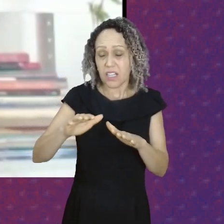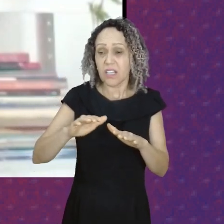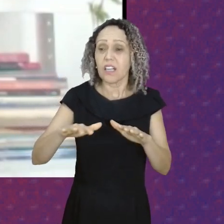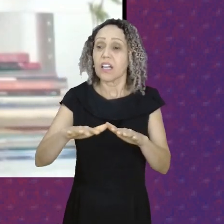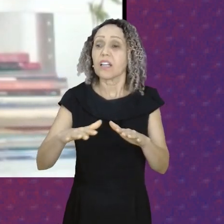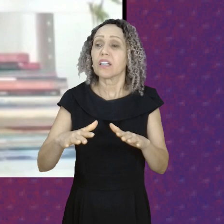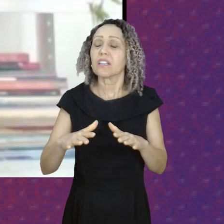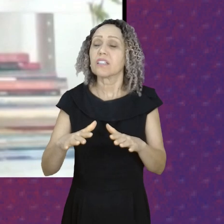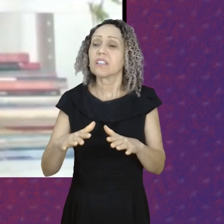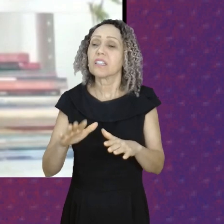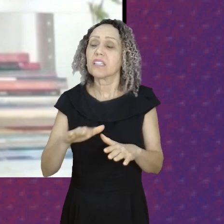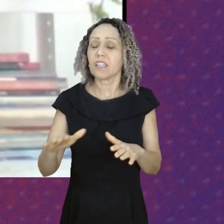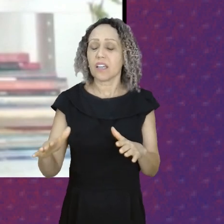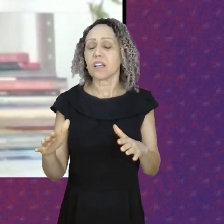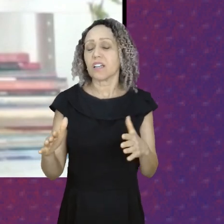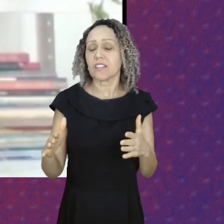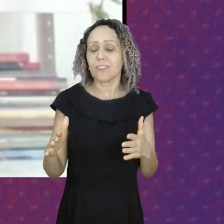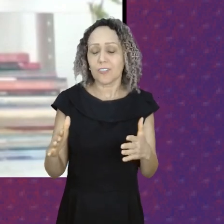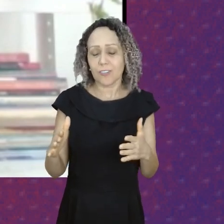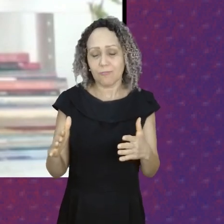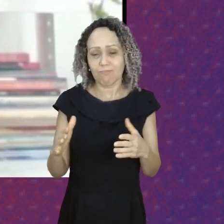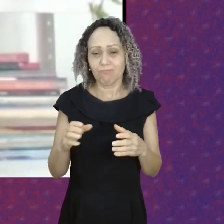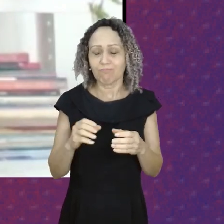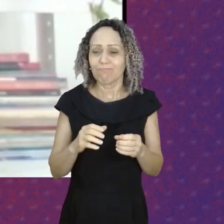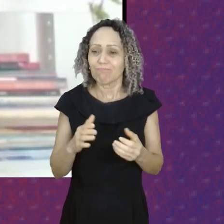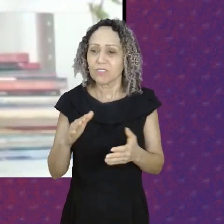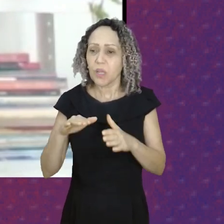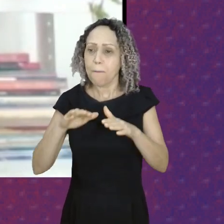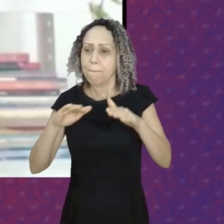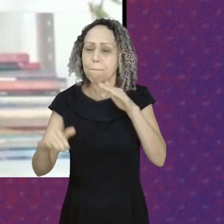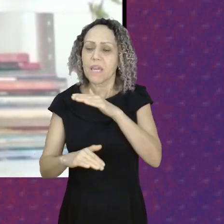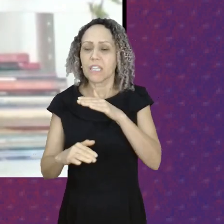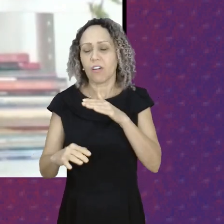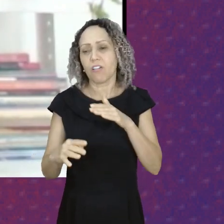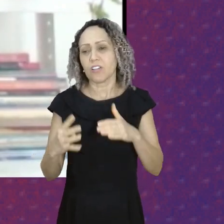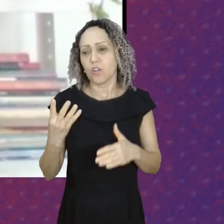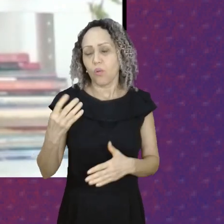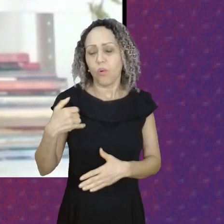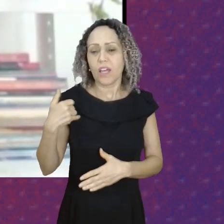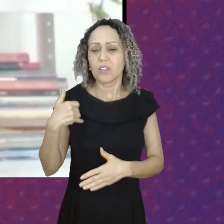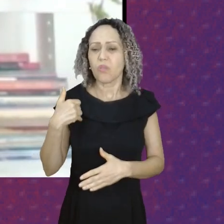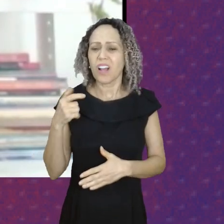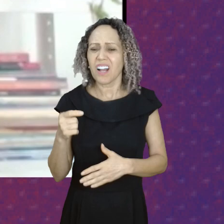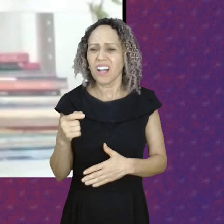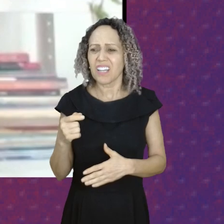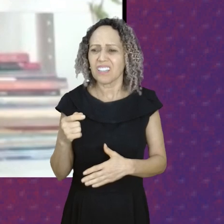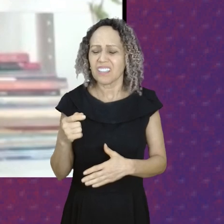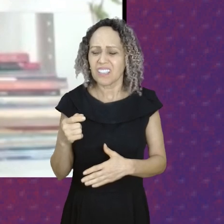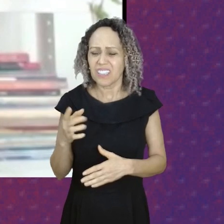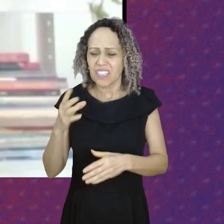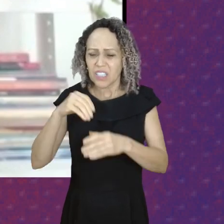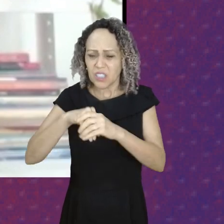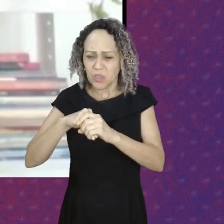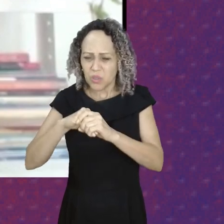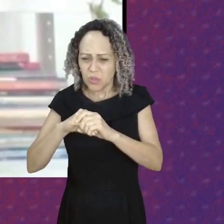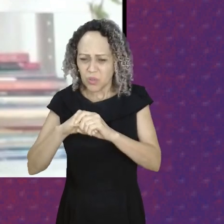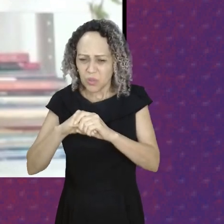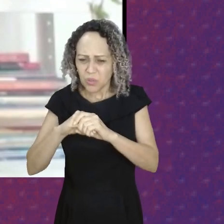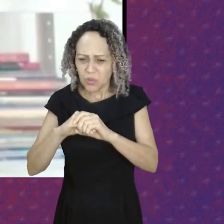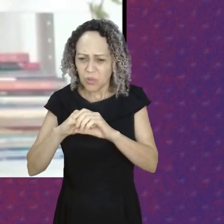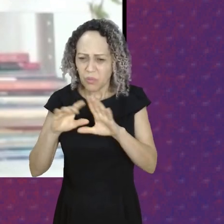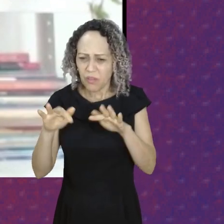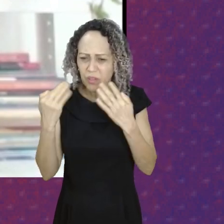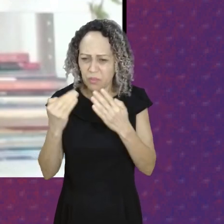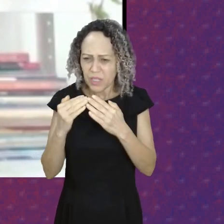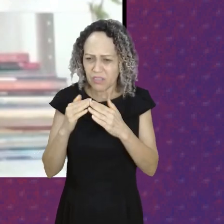com rendimento per capita, variando de nenhum rendimento a menos de um salário mínimo. Quer